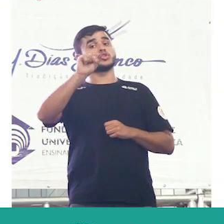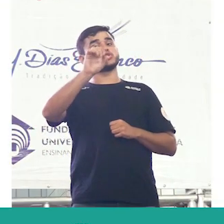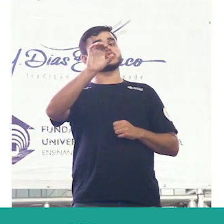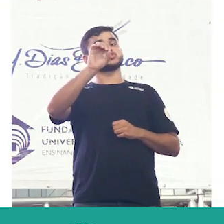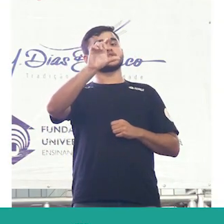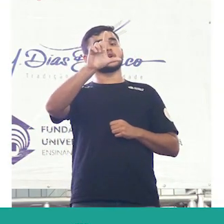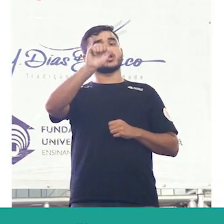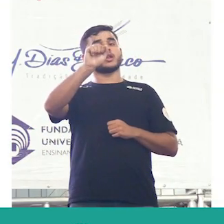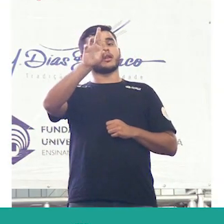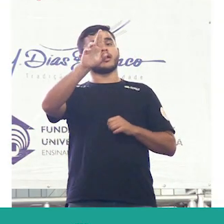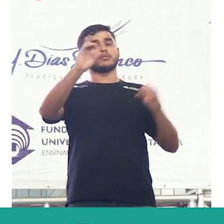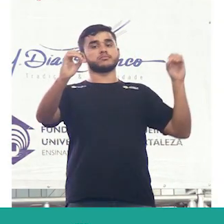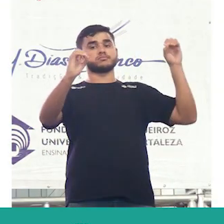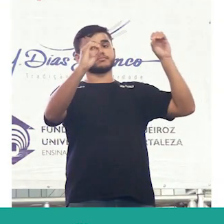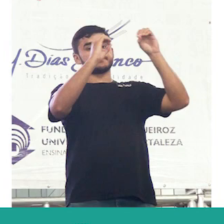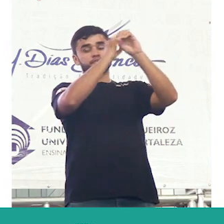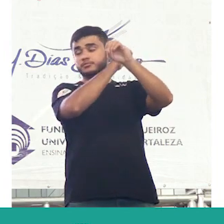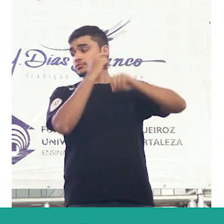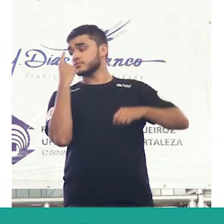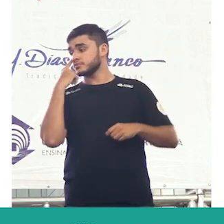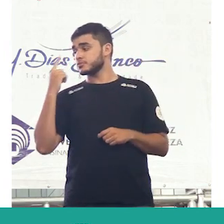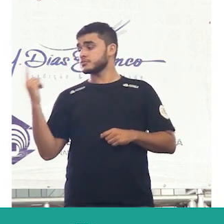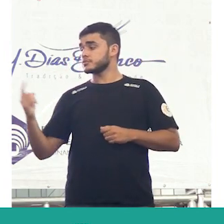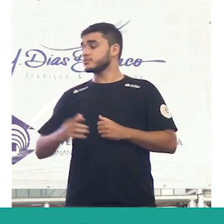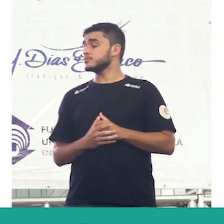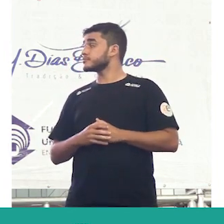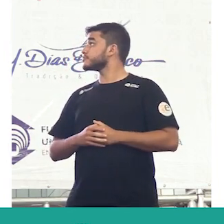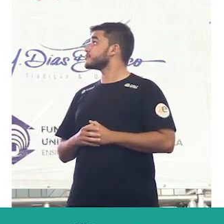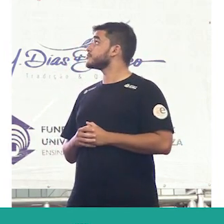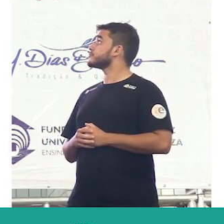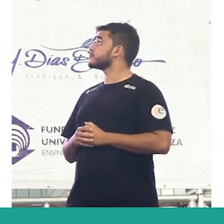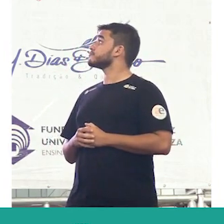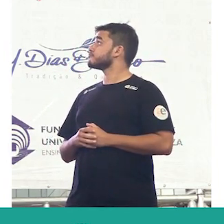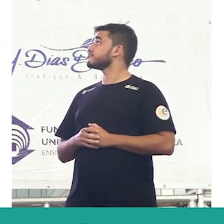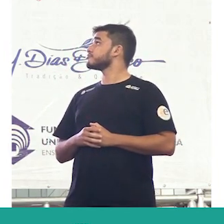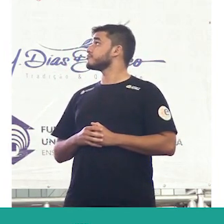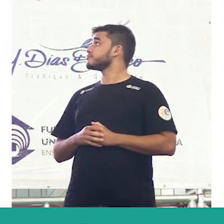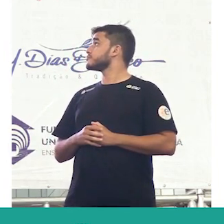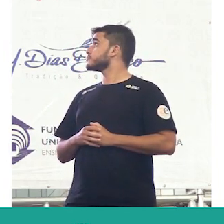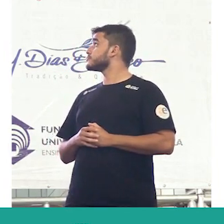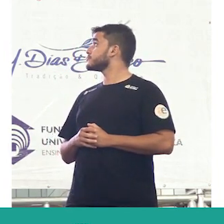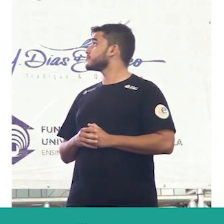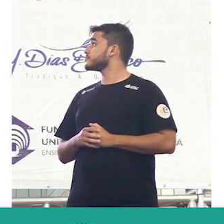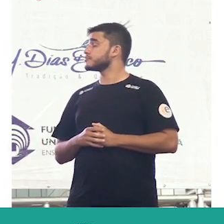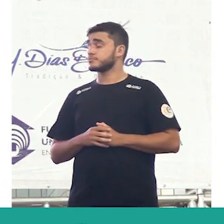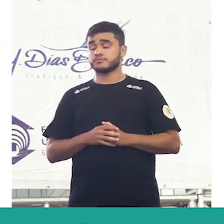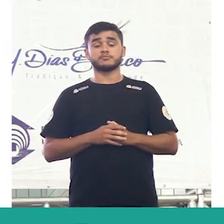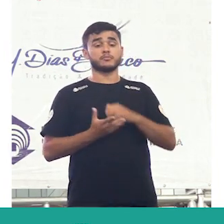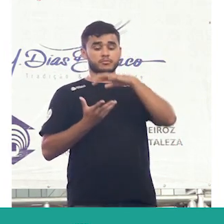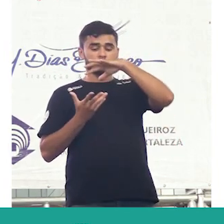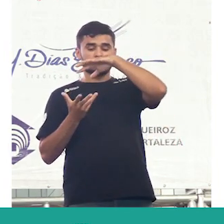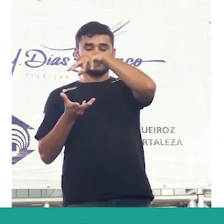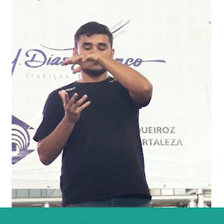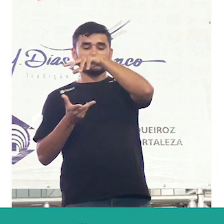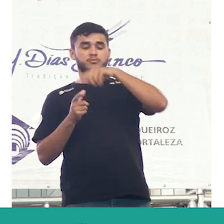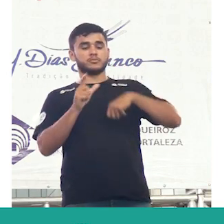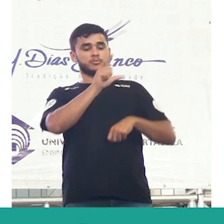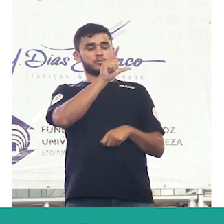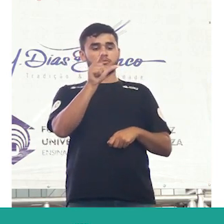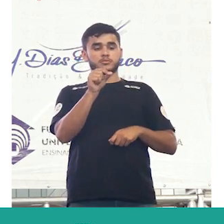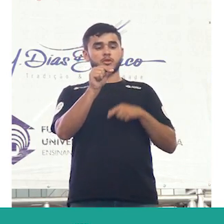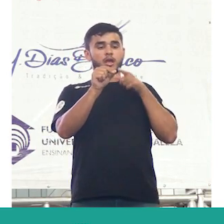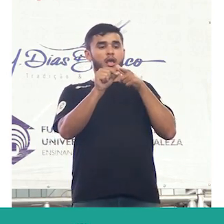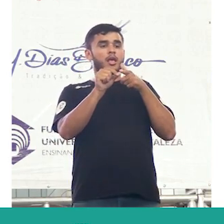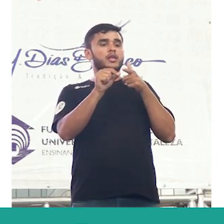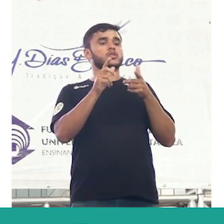eclipse solar. Então eu vou redesenhar o eclipse solar. Como é o nome dessa lua que fica entre o